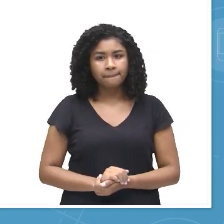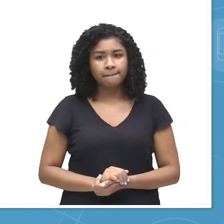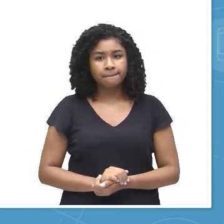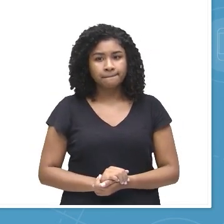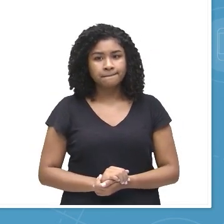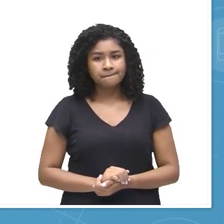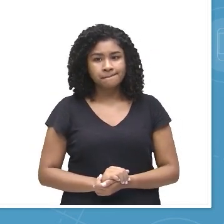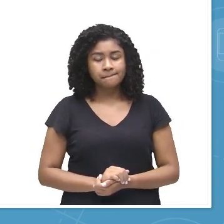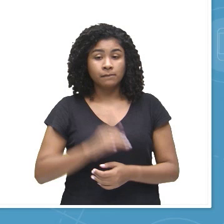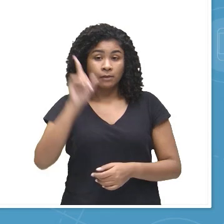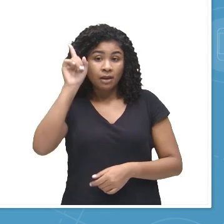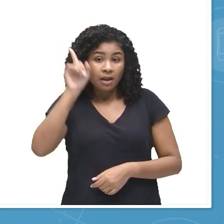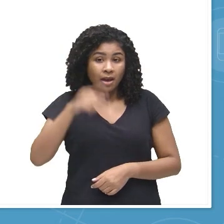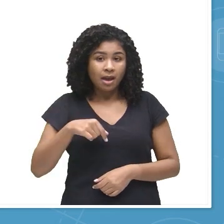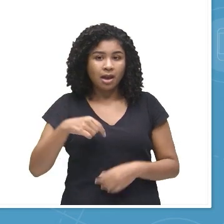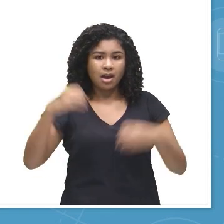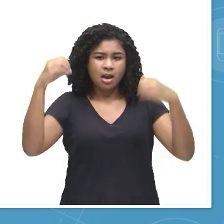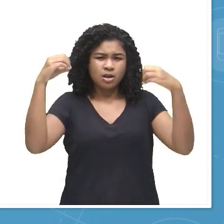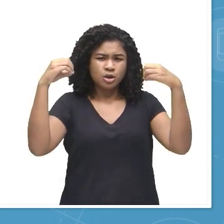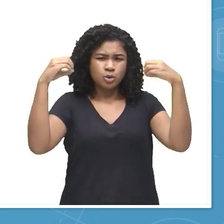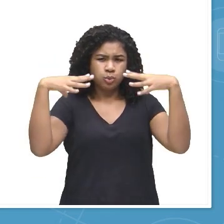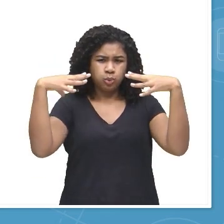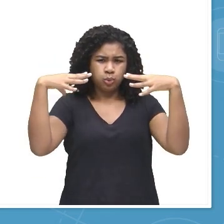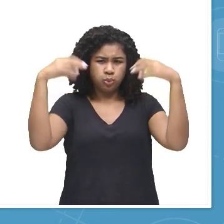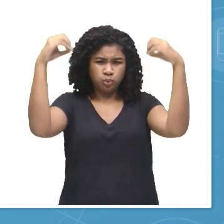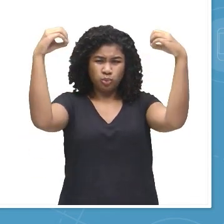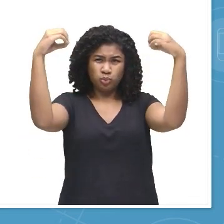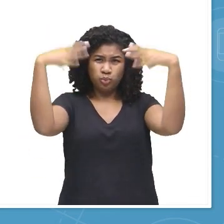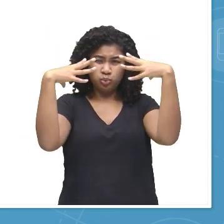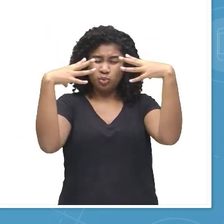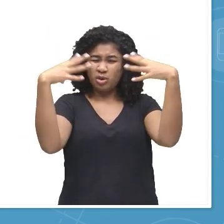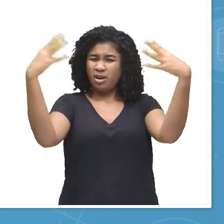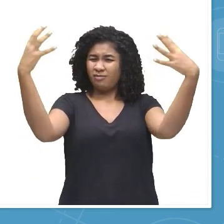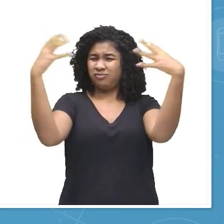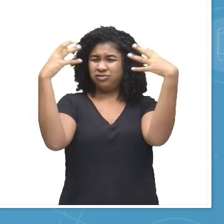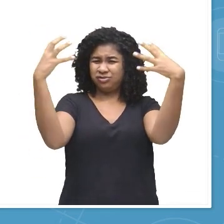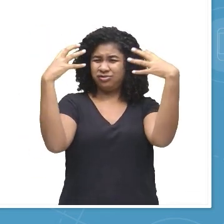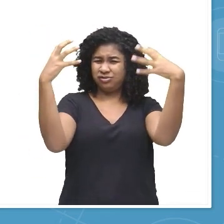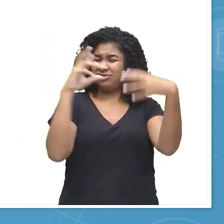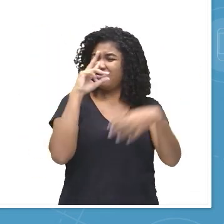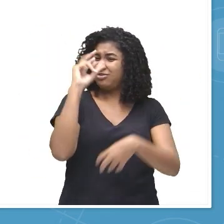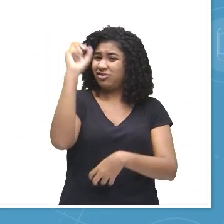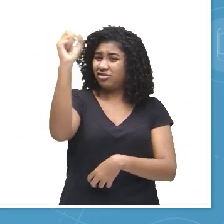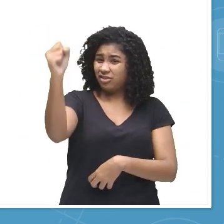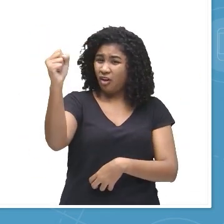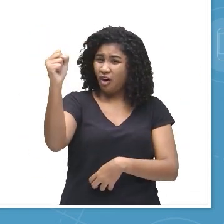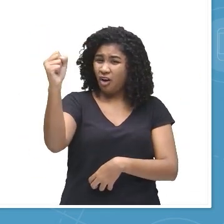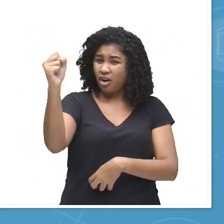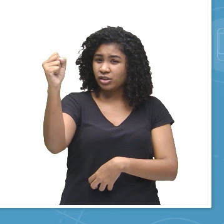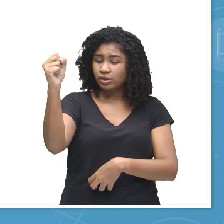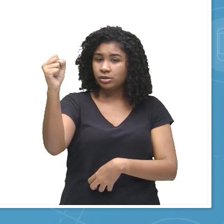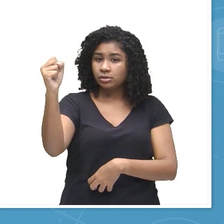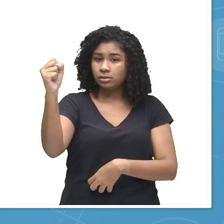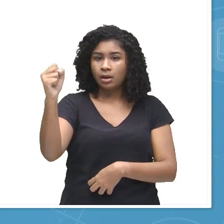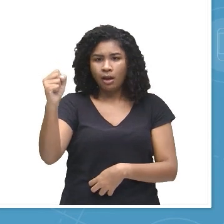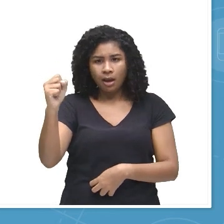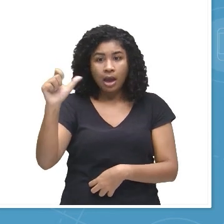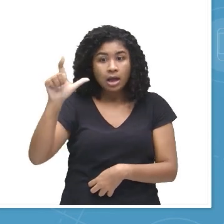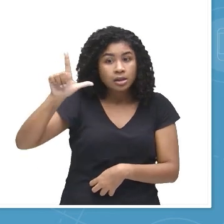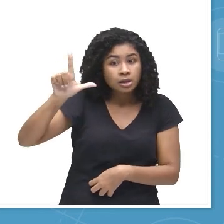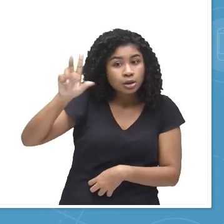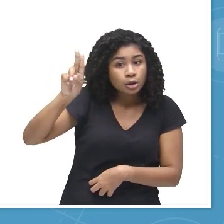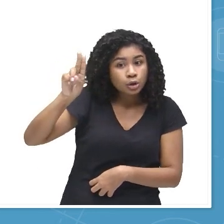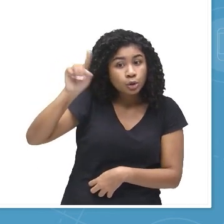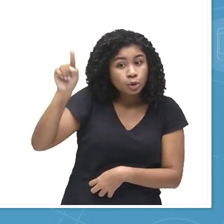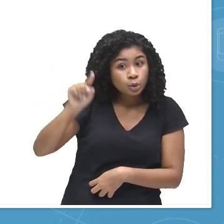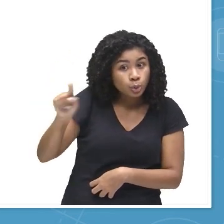poluição luminosa. O que vem ser poluição luminosa, gente? É quando há muita luz, né? Excesso de